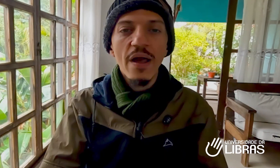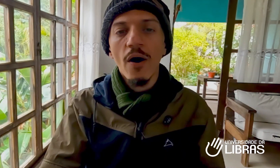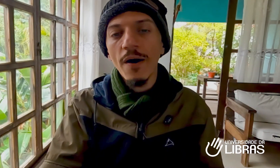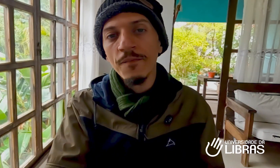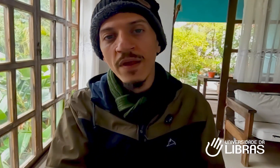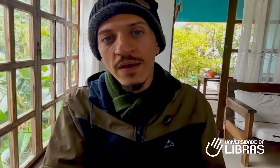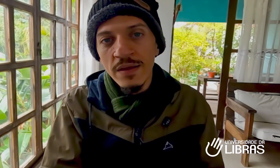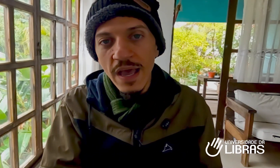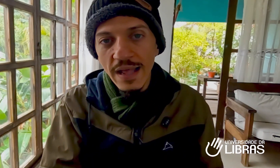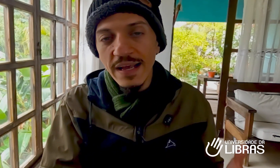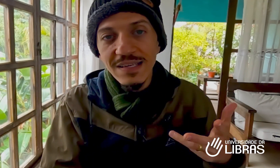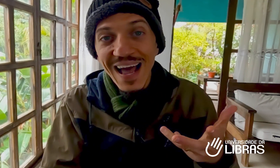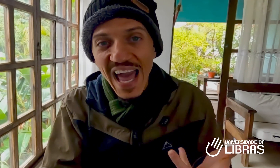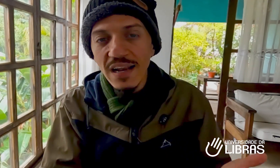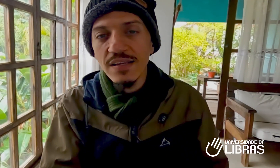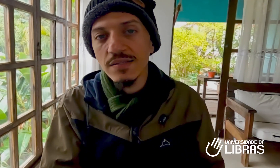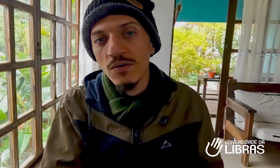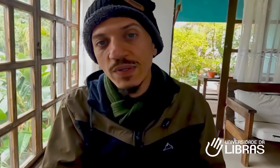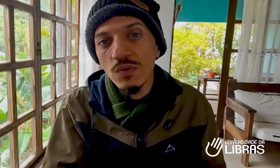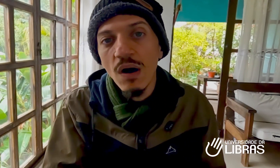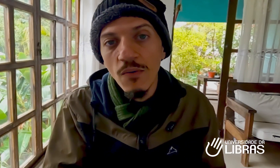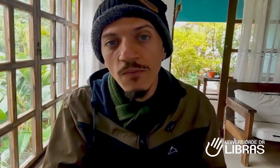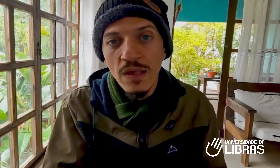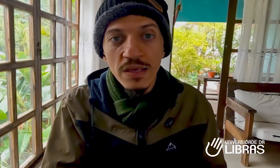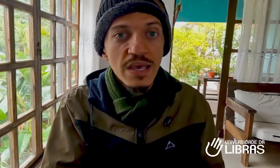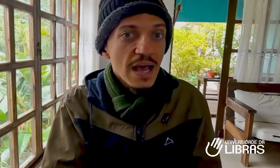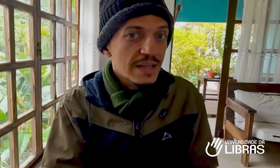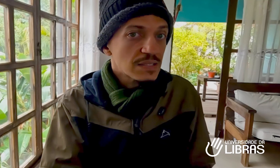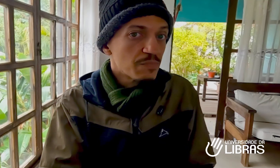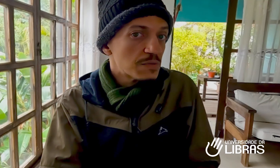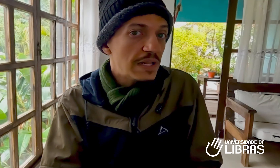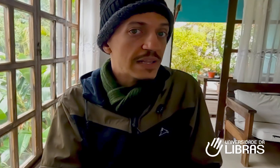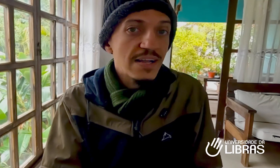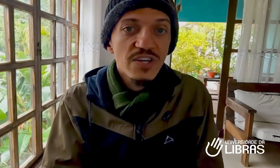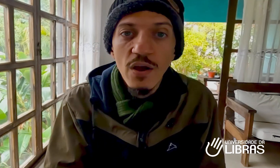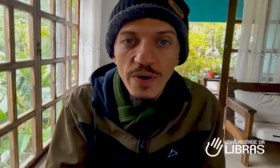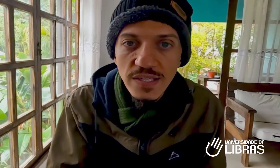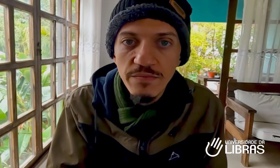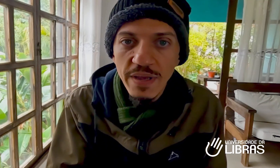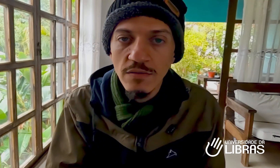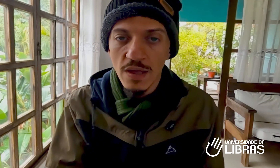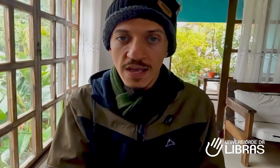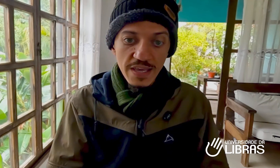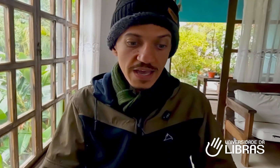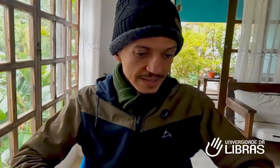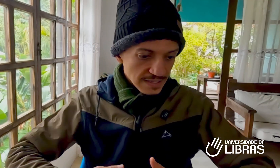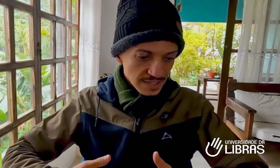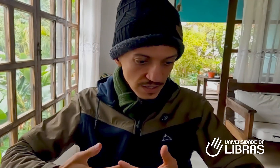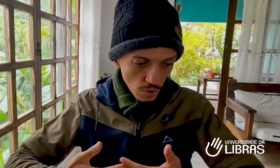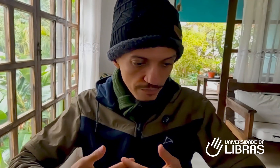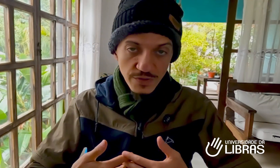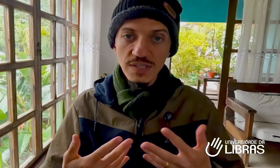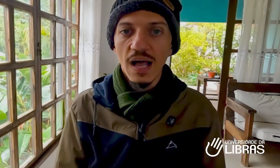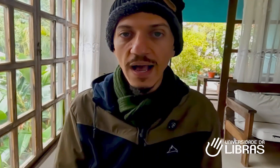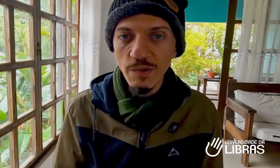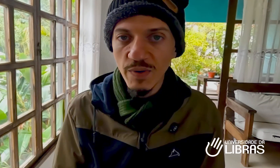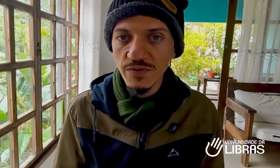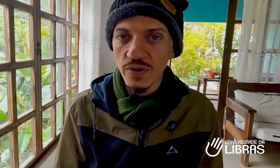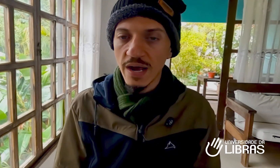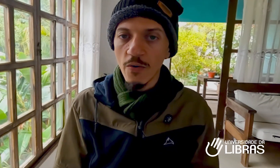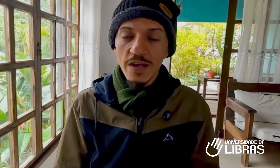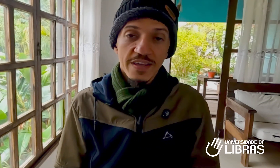muito maior, que é dessa realização pessoal, que é dessa possibilidade de reconhecimento, que é desse novo